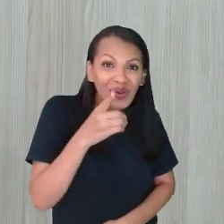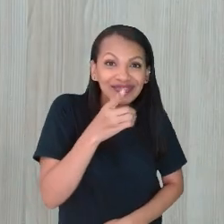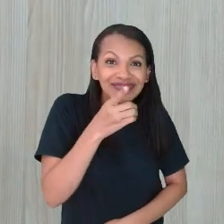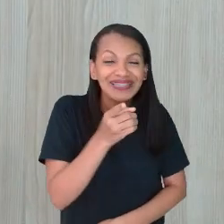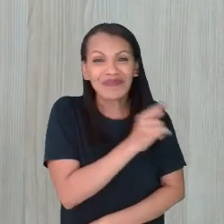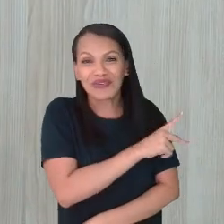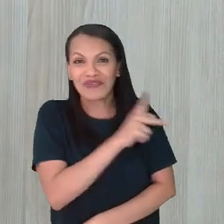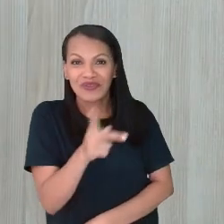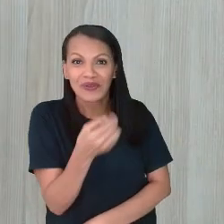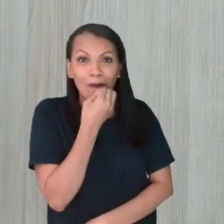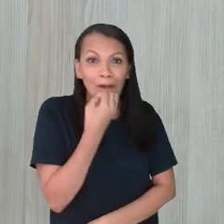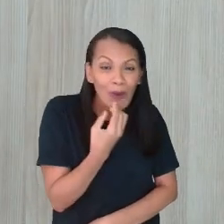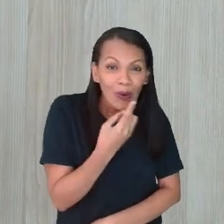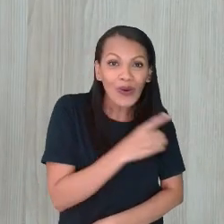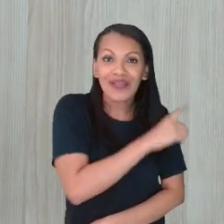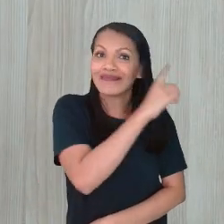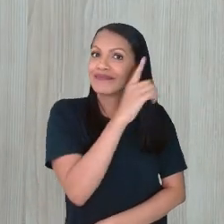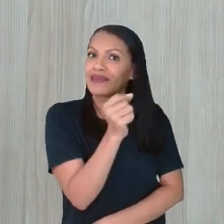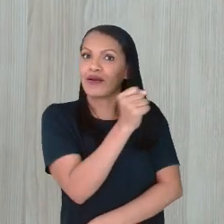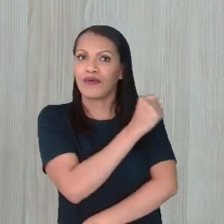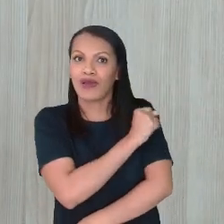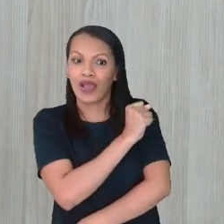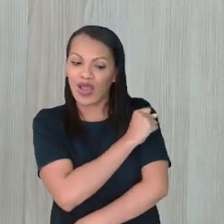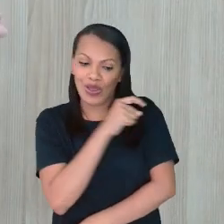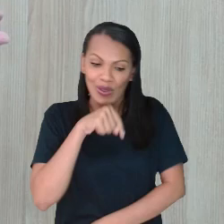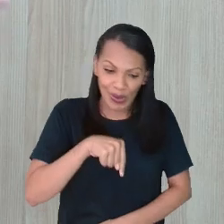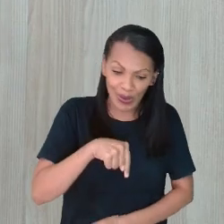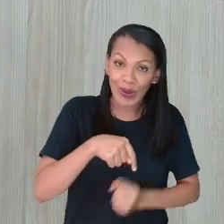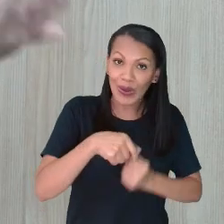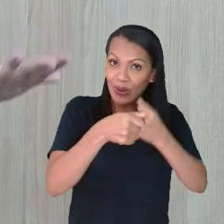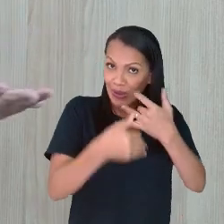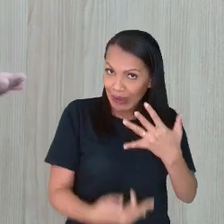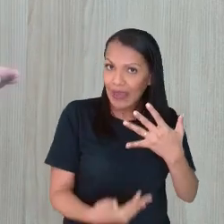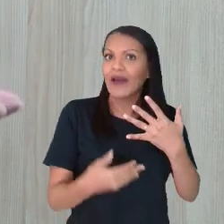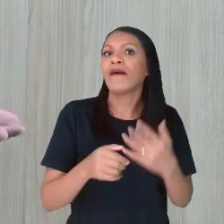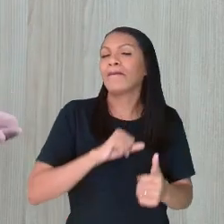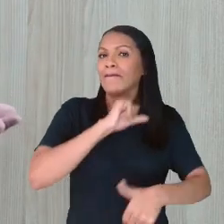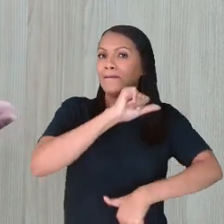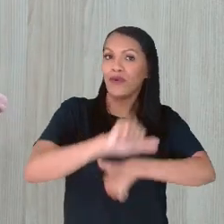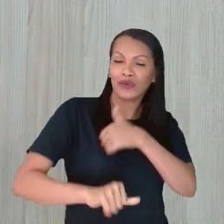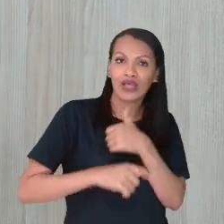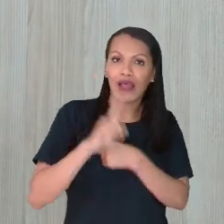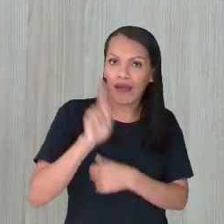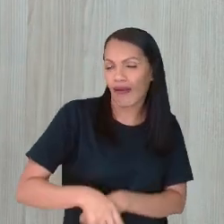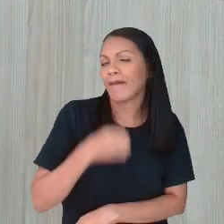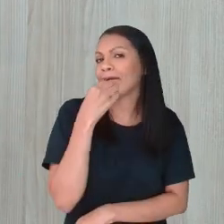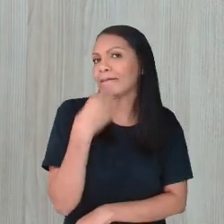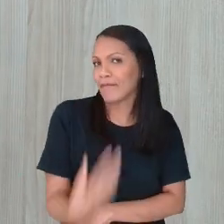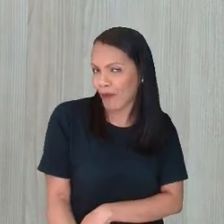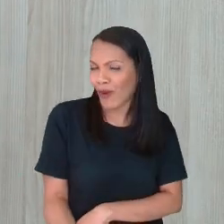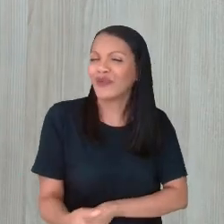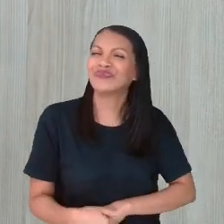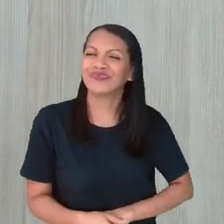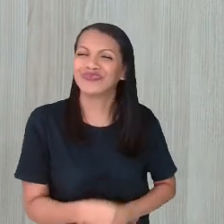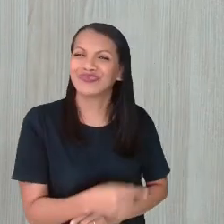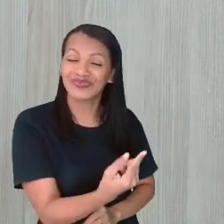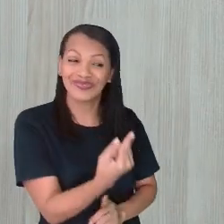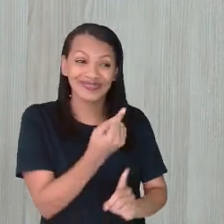oitavo ano. Hoje eu tô do lado de cá. É bom, né? Variar é bom, trocar de vez em quando.